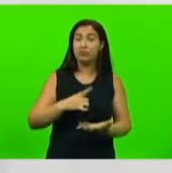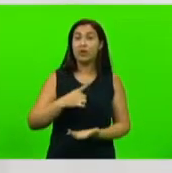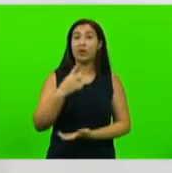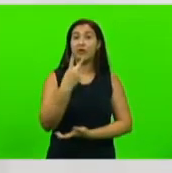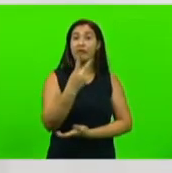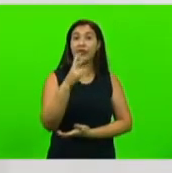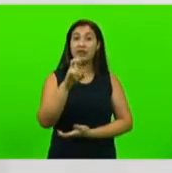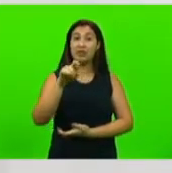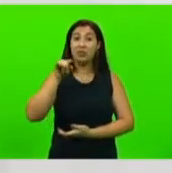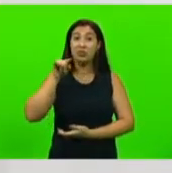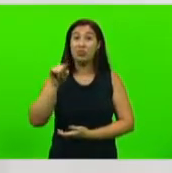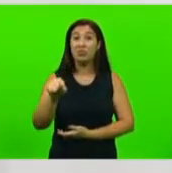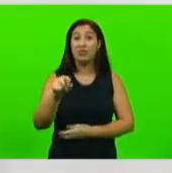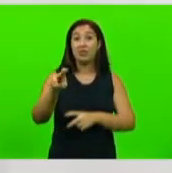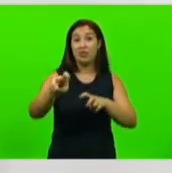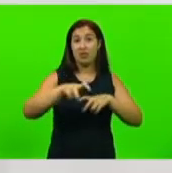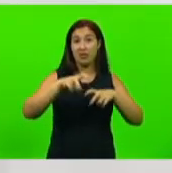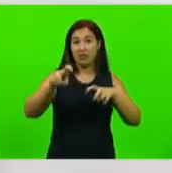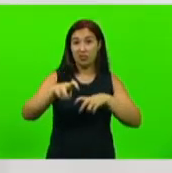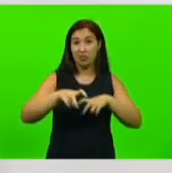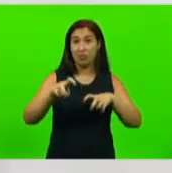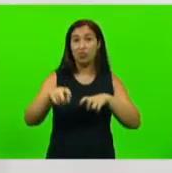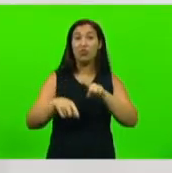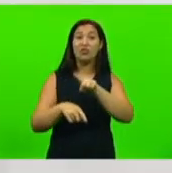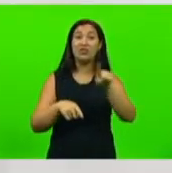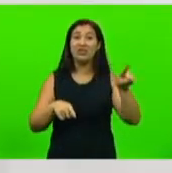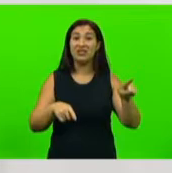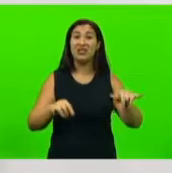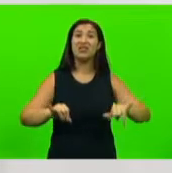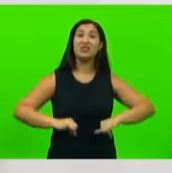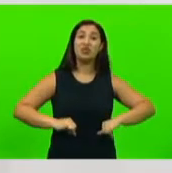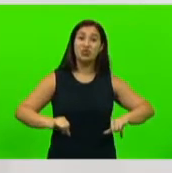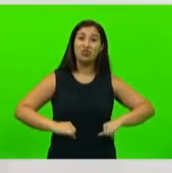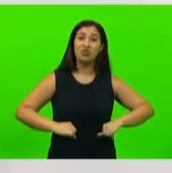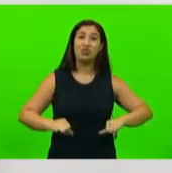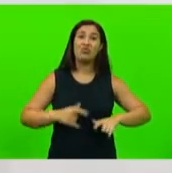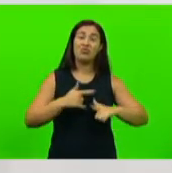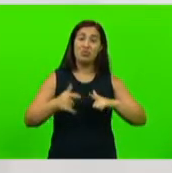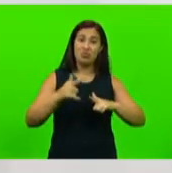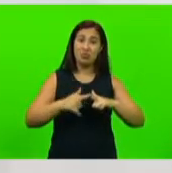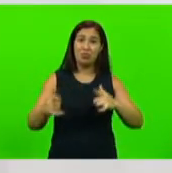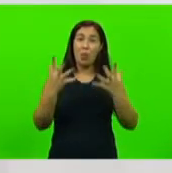mil os agricultores que foram atingidos pela estiagem.